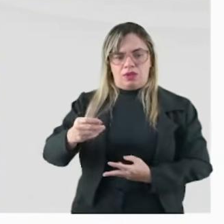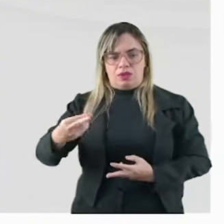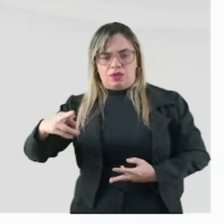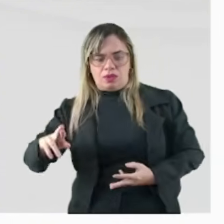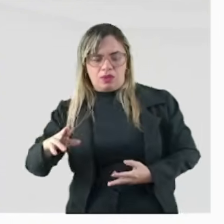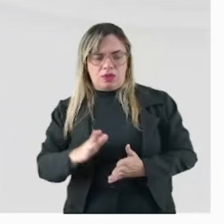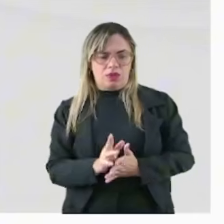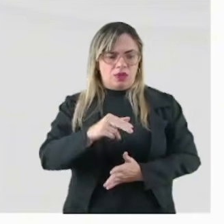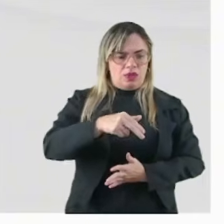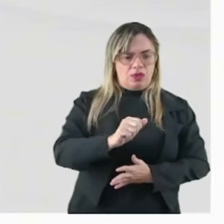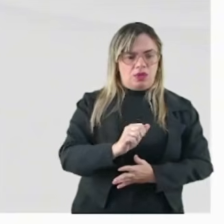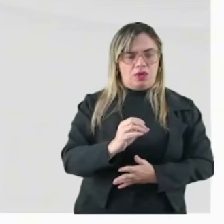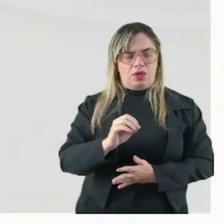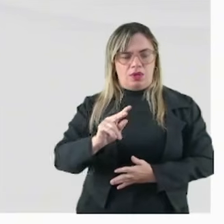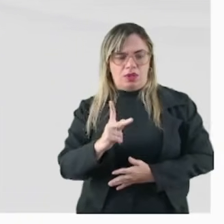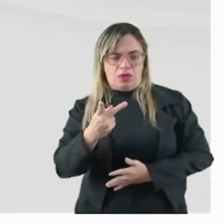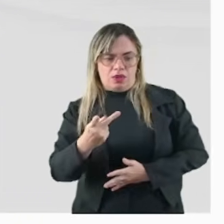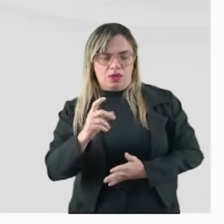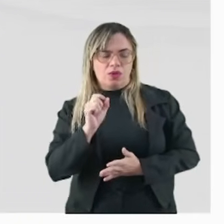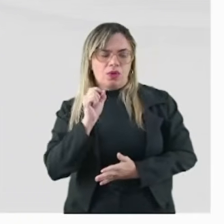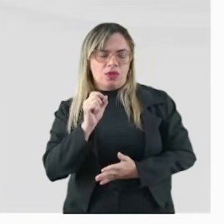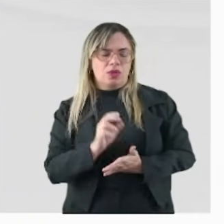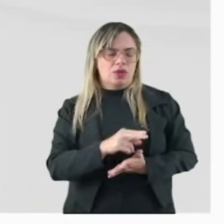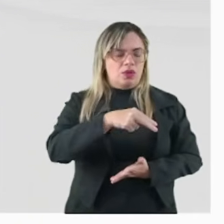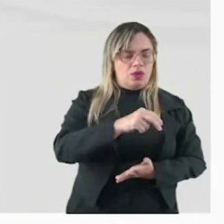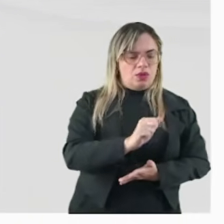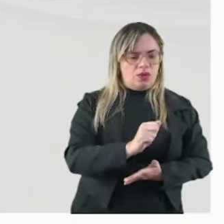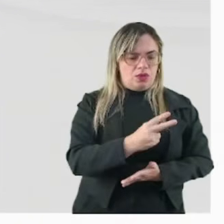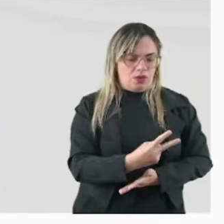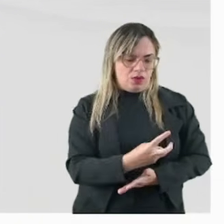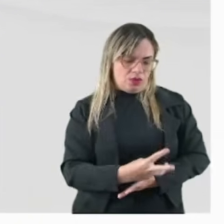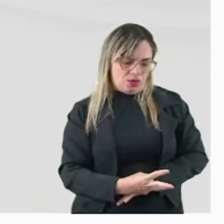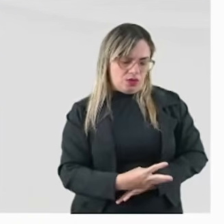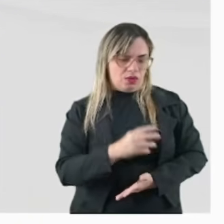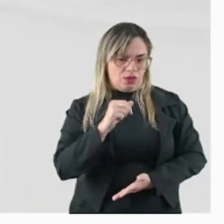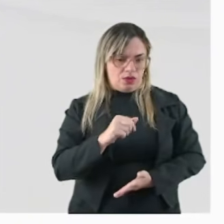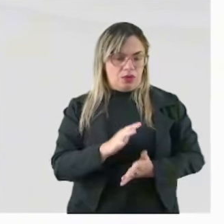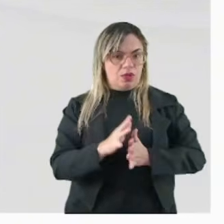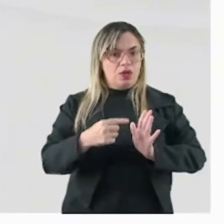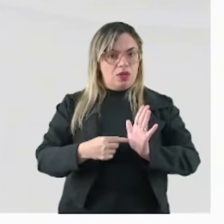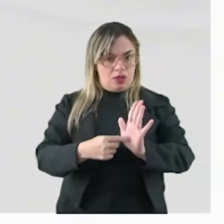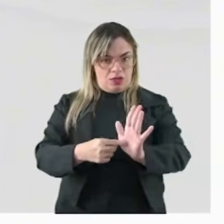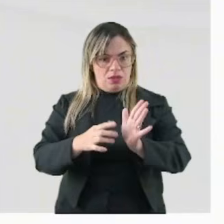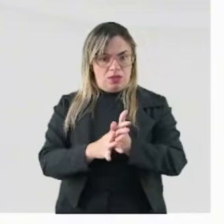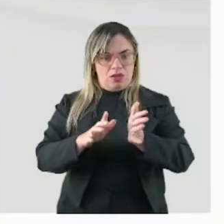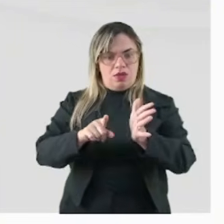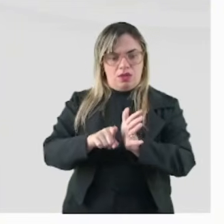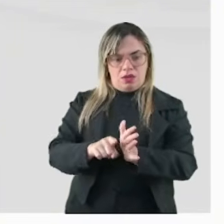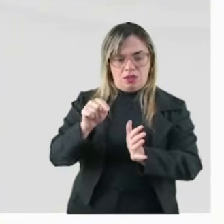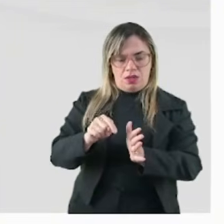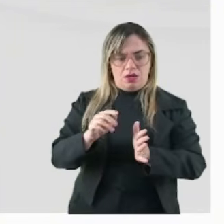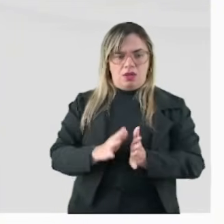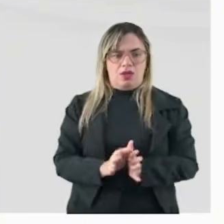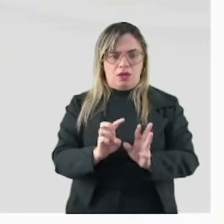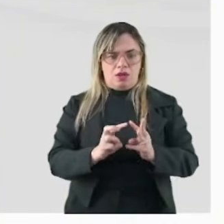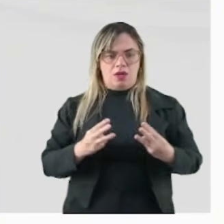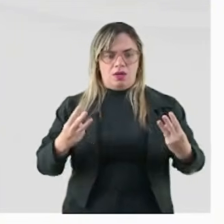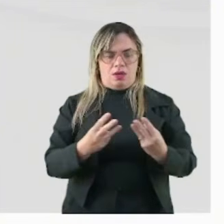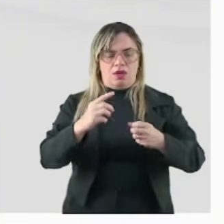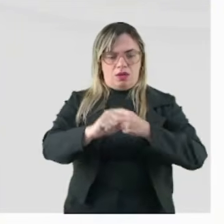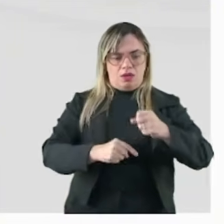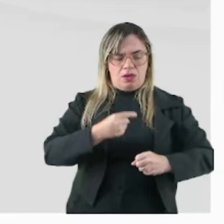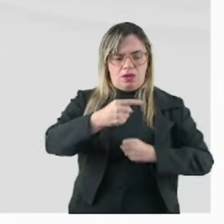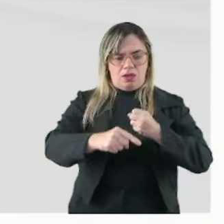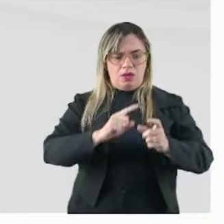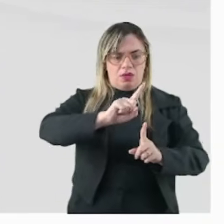O sódio vale quanto? 23, a questão me dá, isso aqui é a massa atômica dele. Aí eu vou somar com